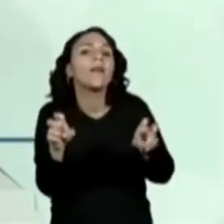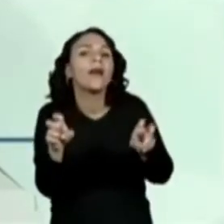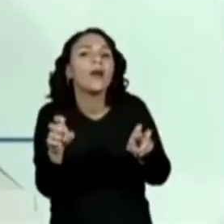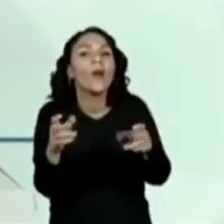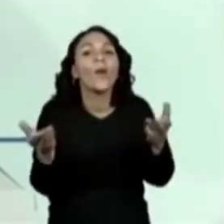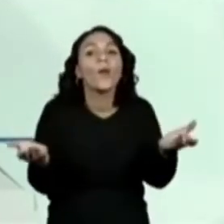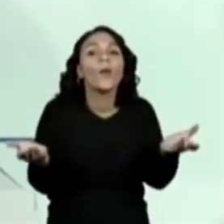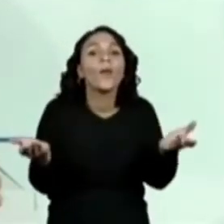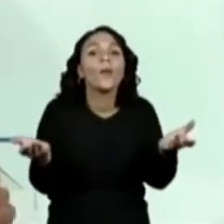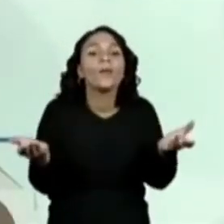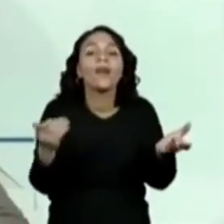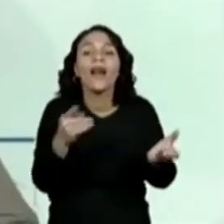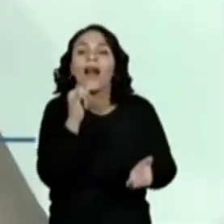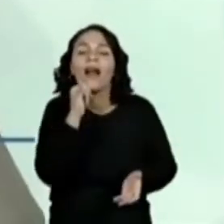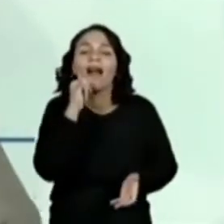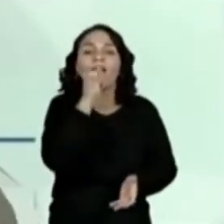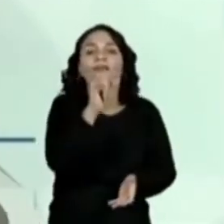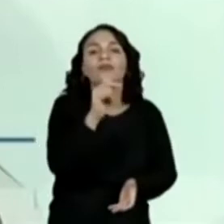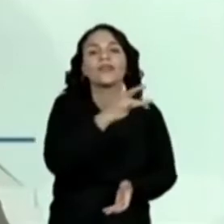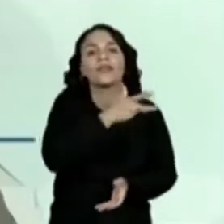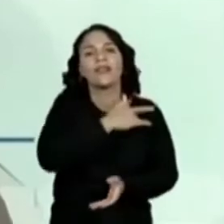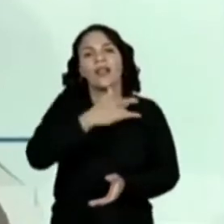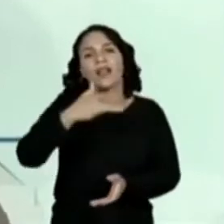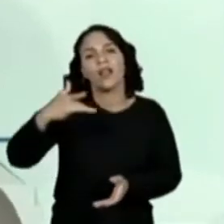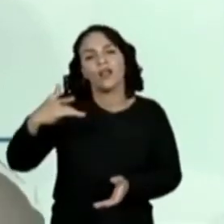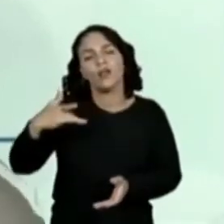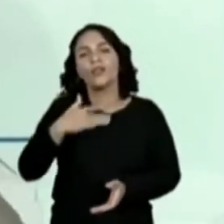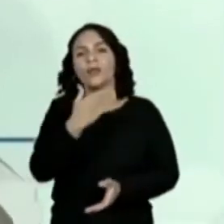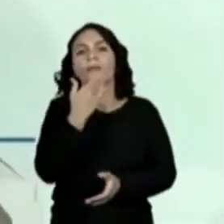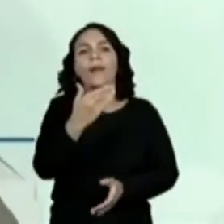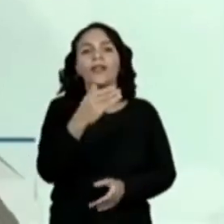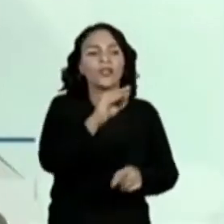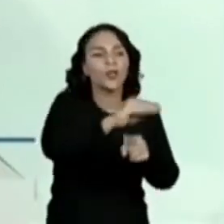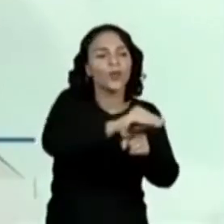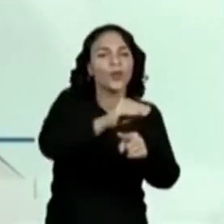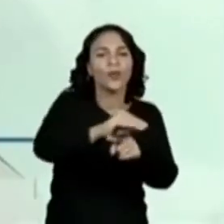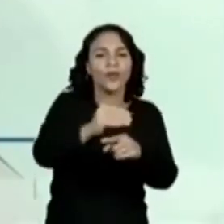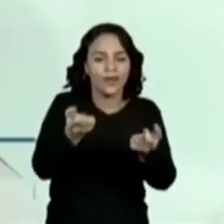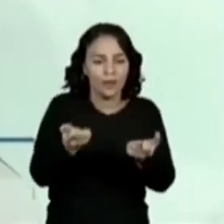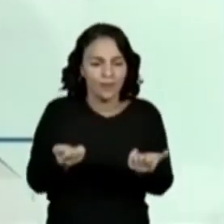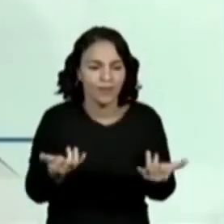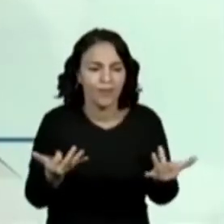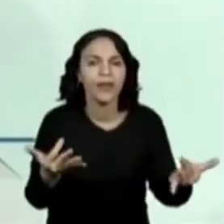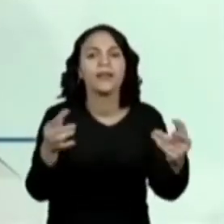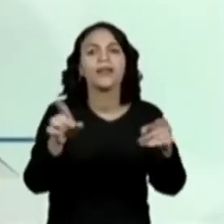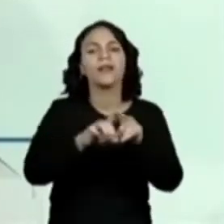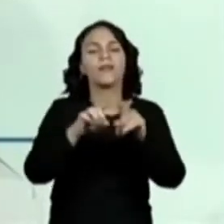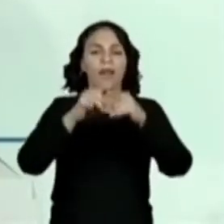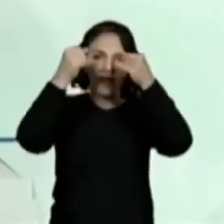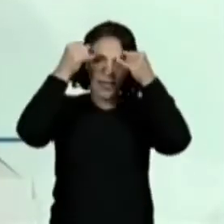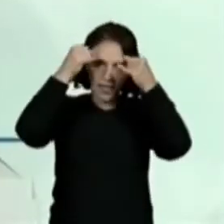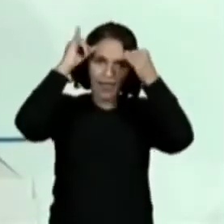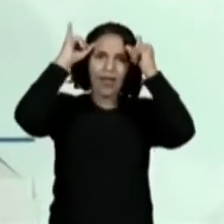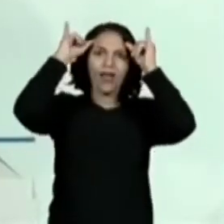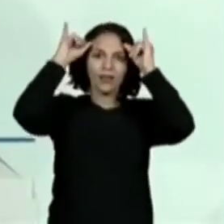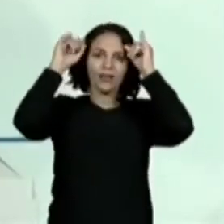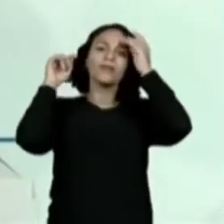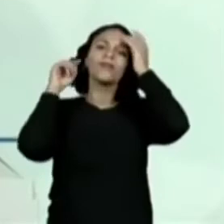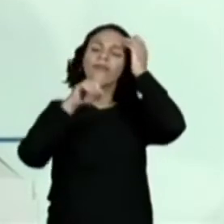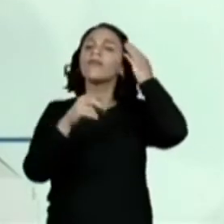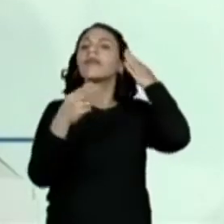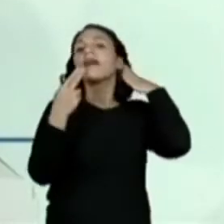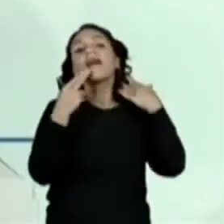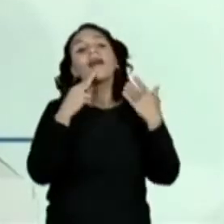Carlos comunicava o estado de saúde e pedia para o Roberto cuidar da plantação e do gado. Essa foi a carta número 1.